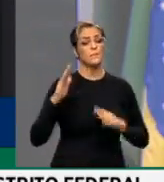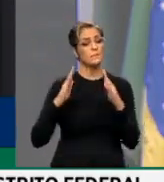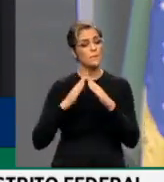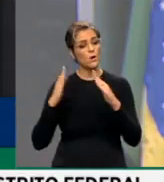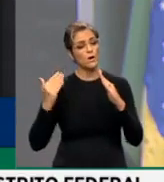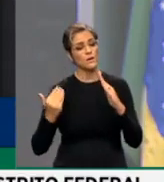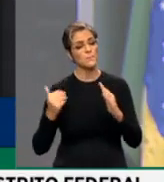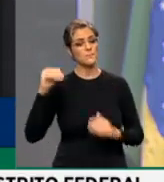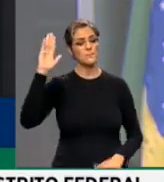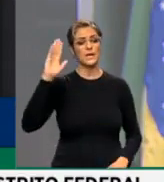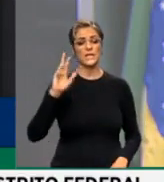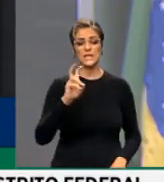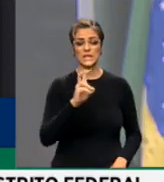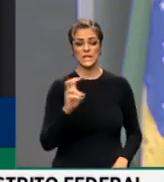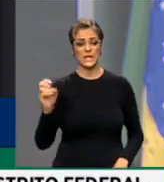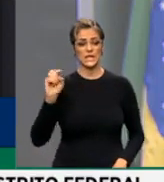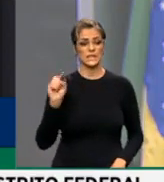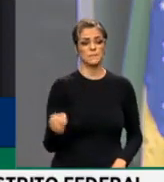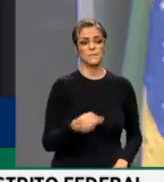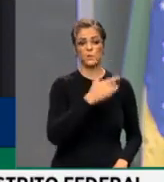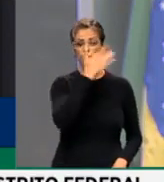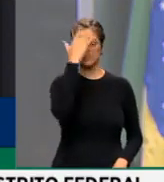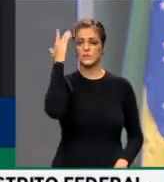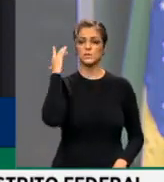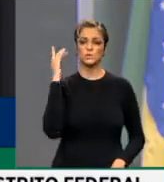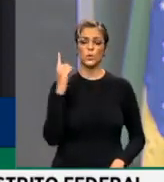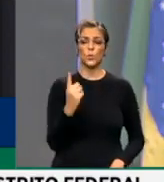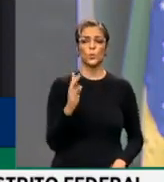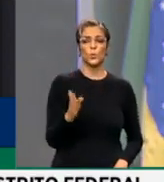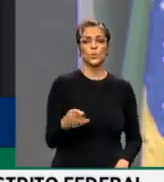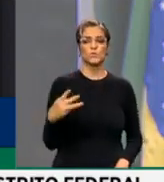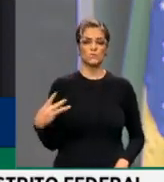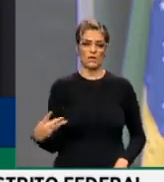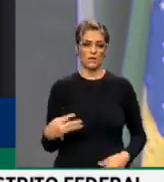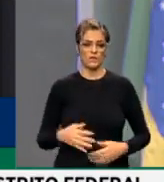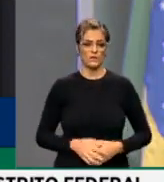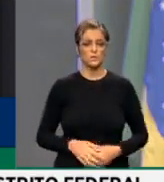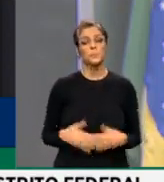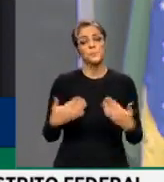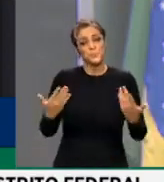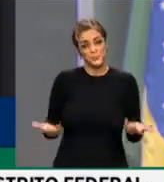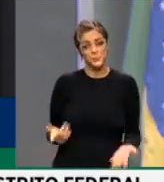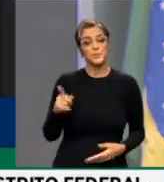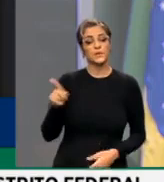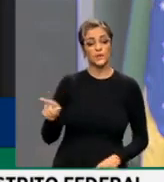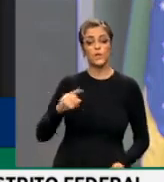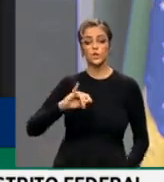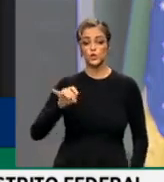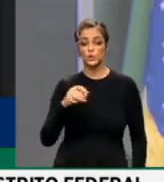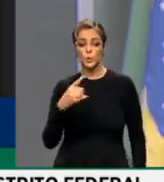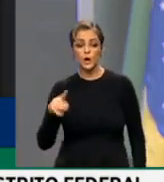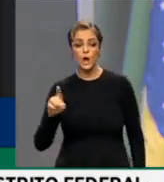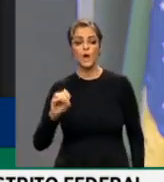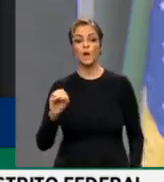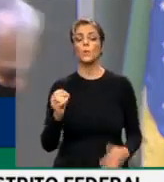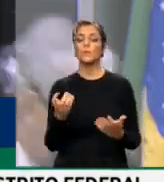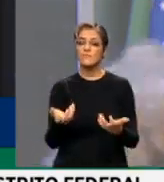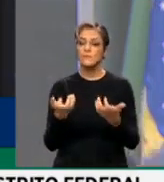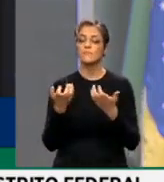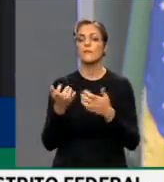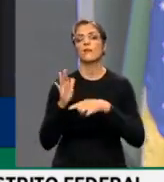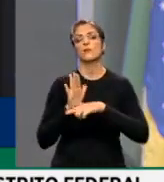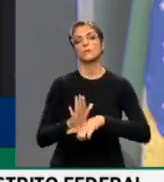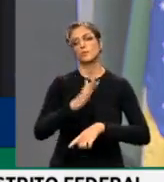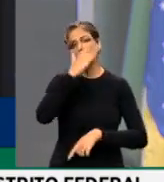500 mil pessoas, um terço da nossa população. E a prioridade de João será cuidar da mobilidade de quem sobe